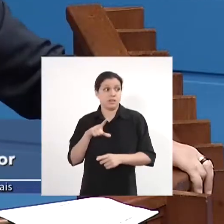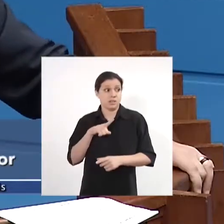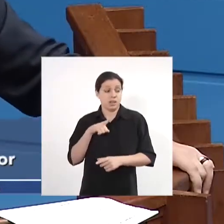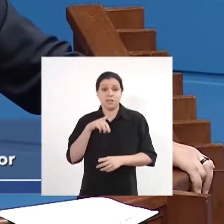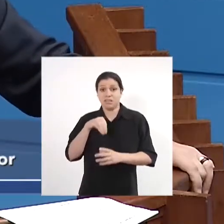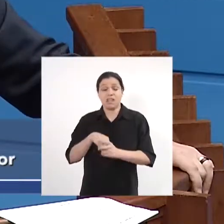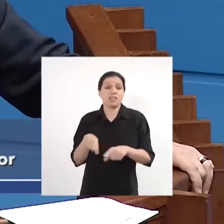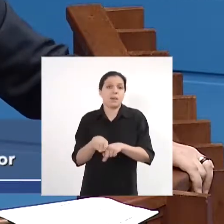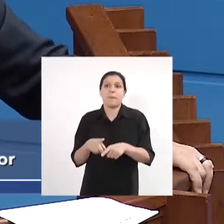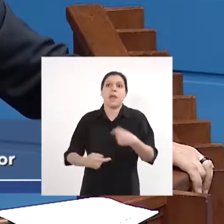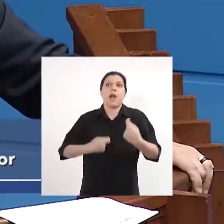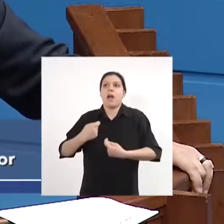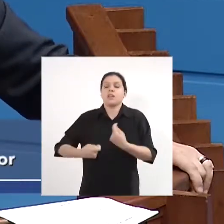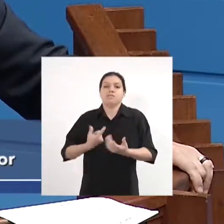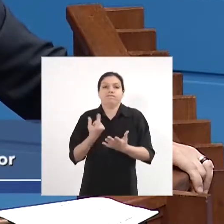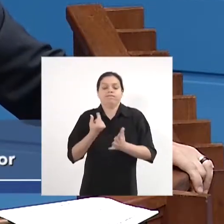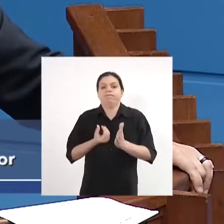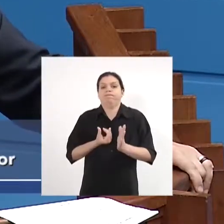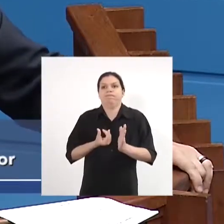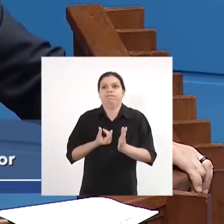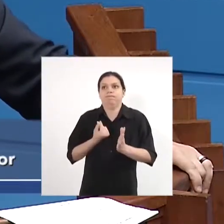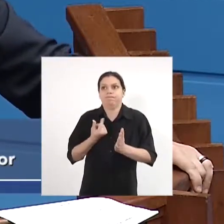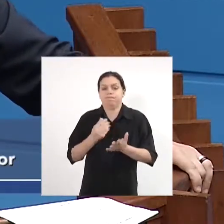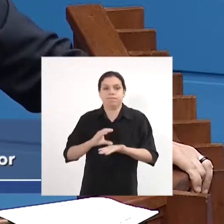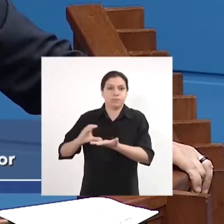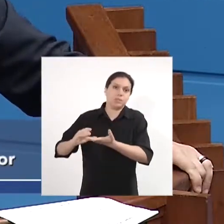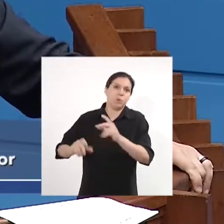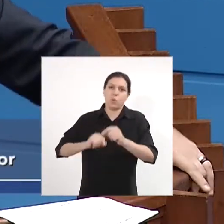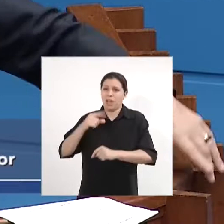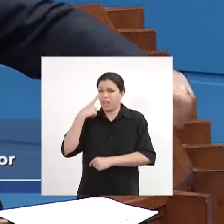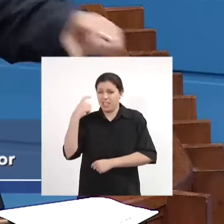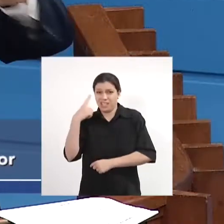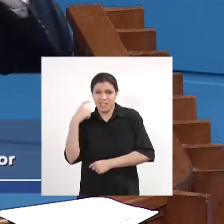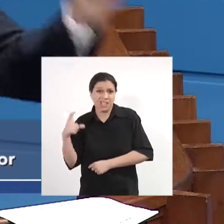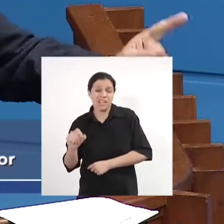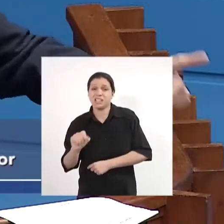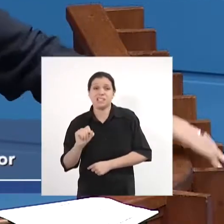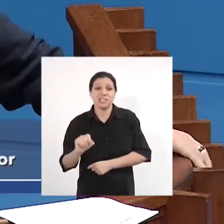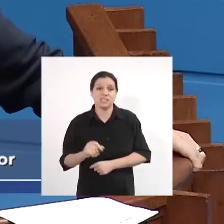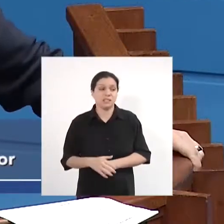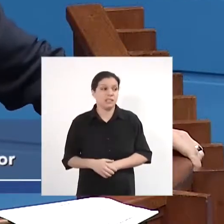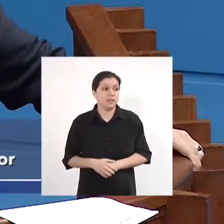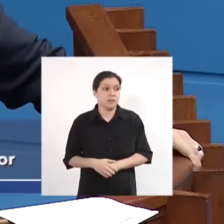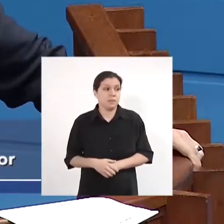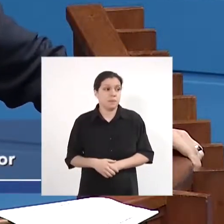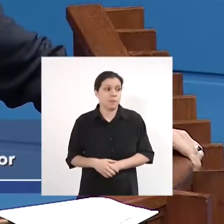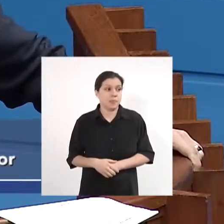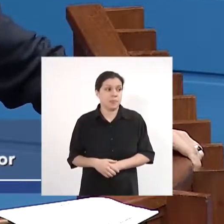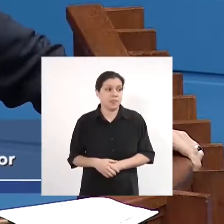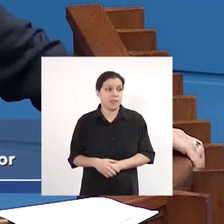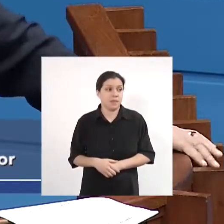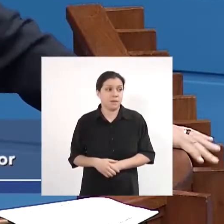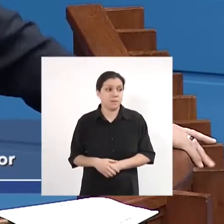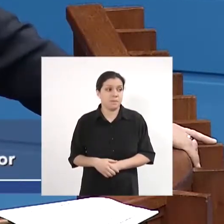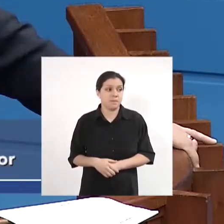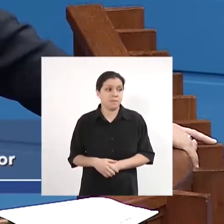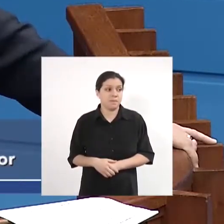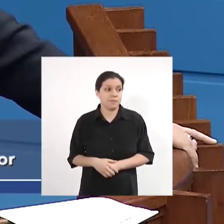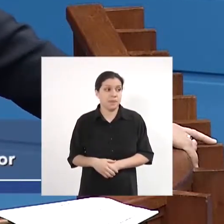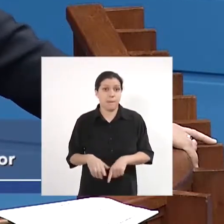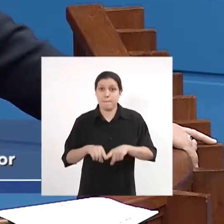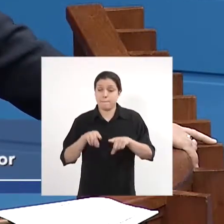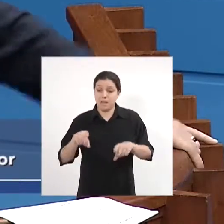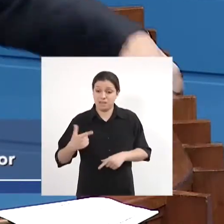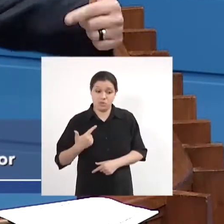para atender a interesses determinados e deixando em detrimento